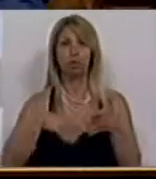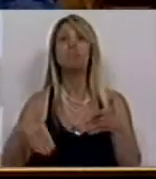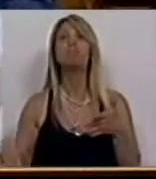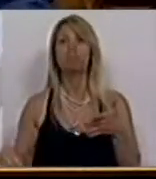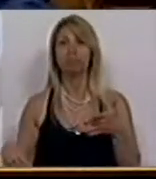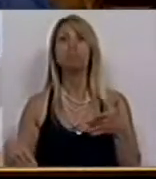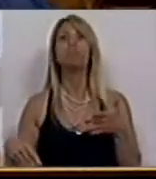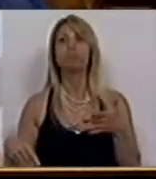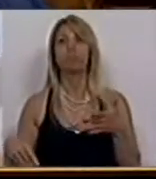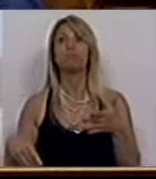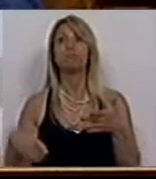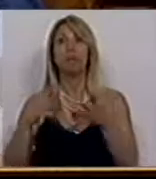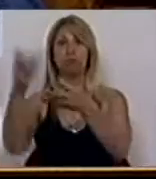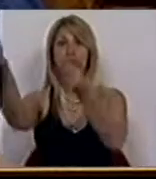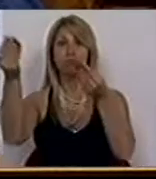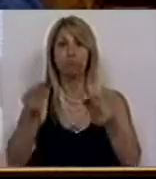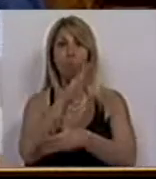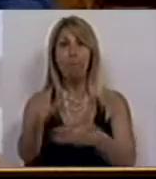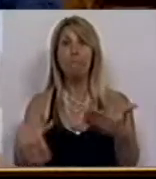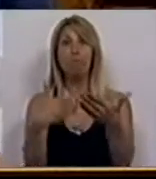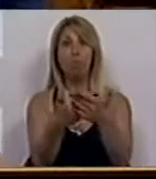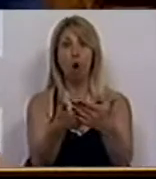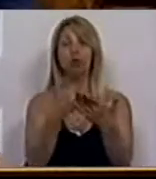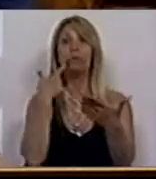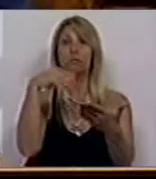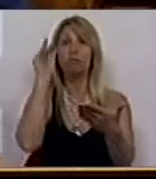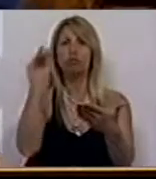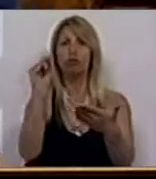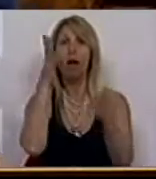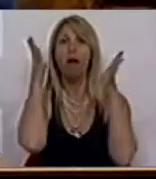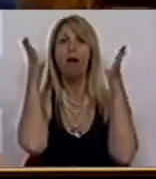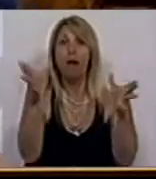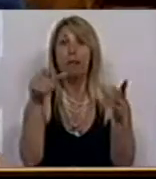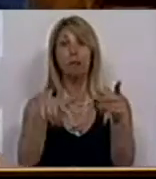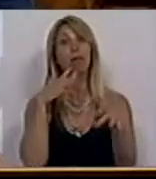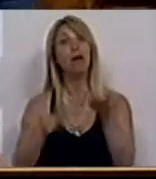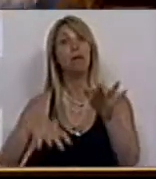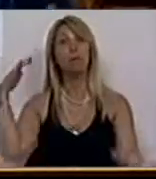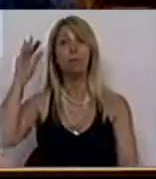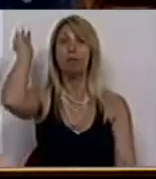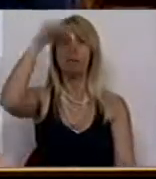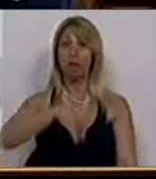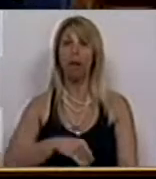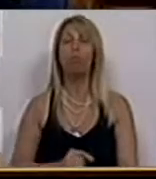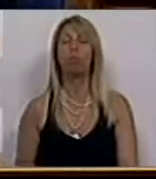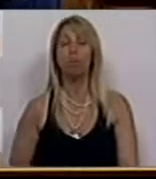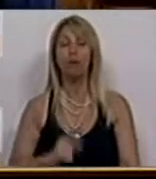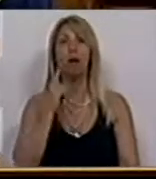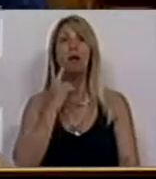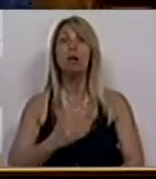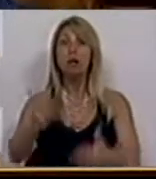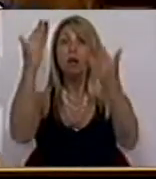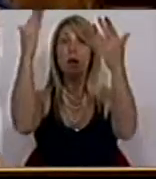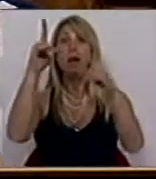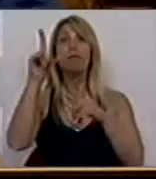dirigiram uma proposta e um alerta à Assembleia da República. Saúdo também o